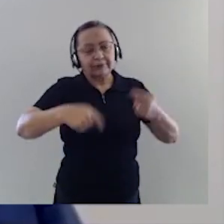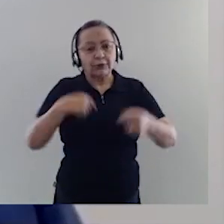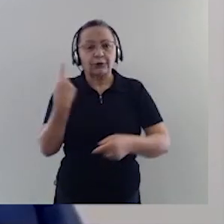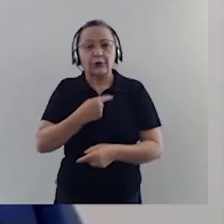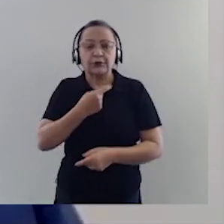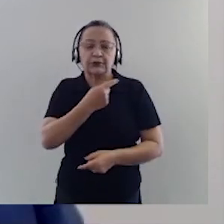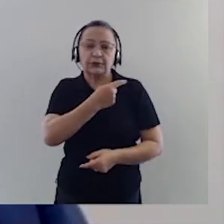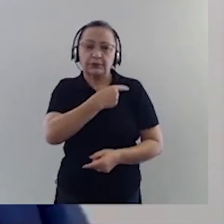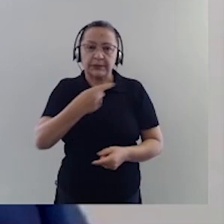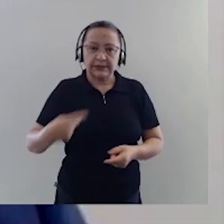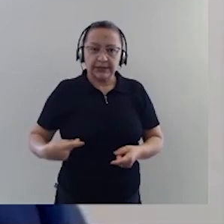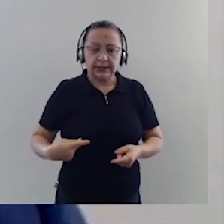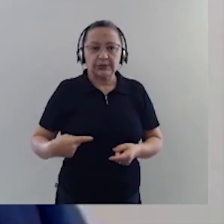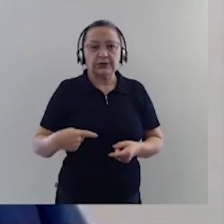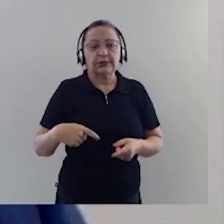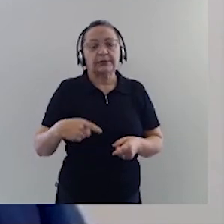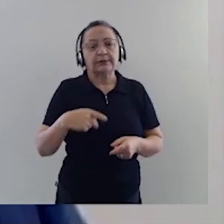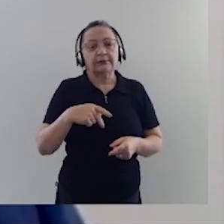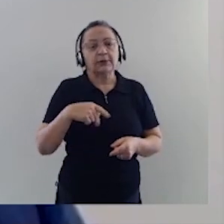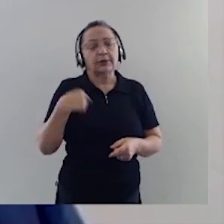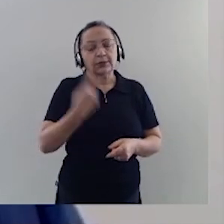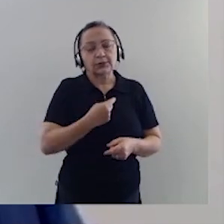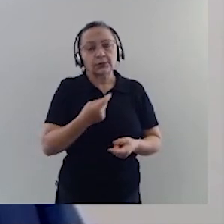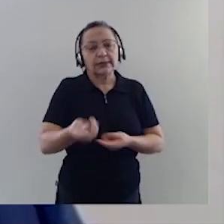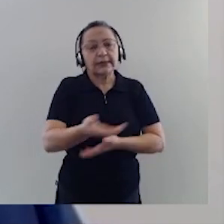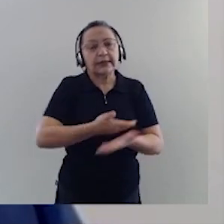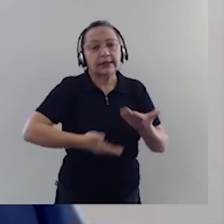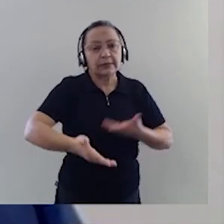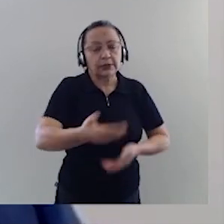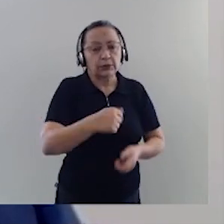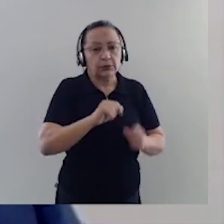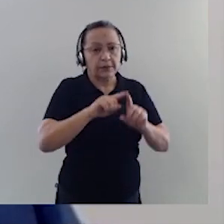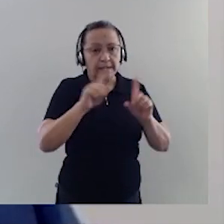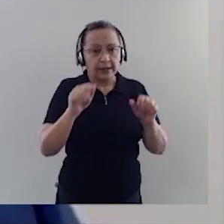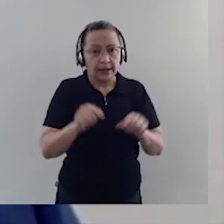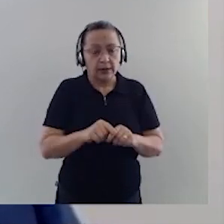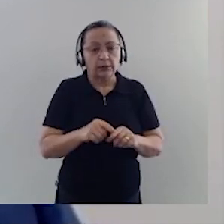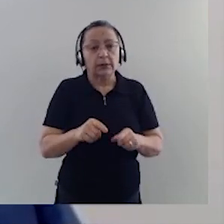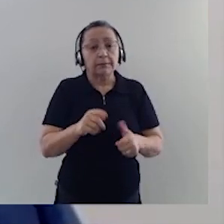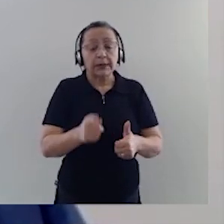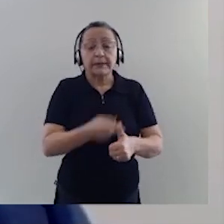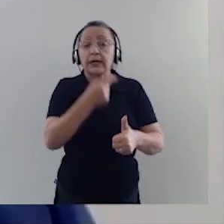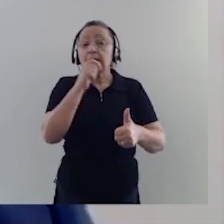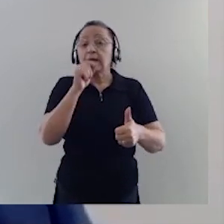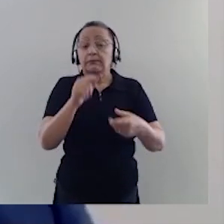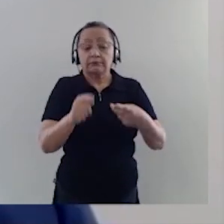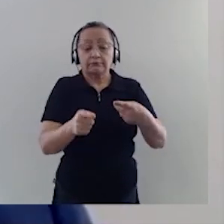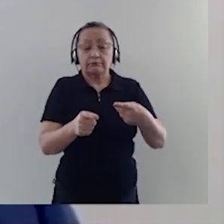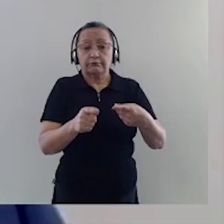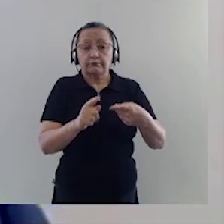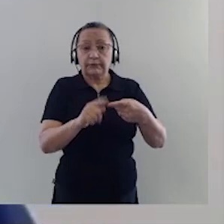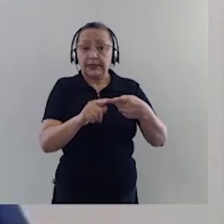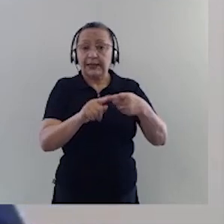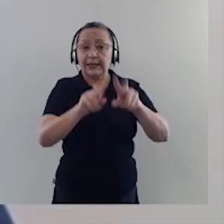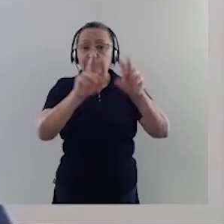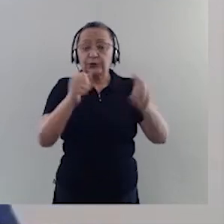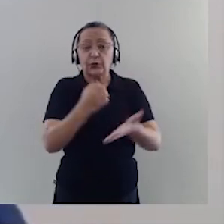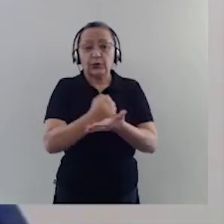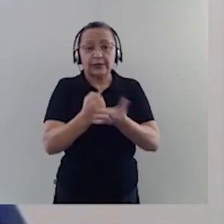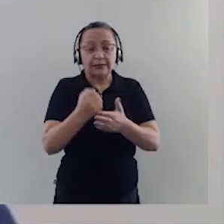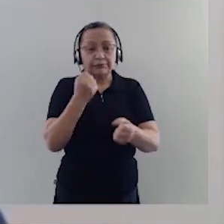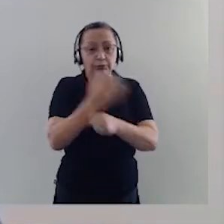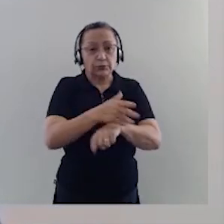presidente da mesa. Primeiro ponto que eu quero chamar a atenção em relação aos contratos é uma espécie de